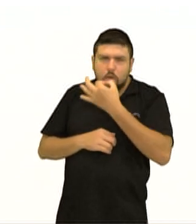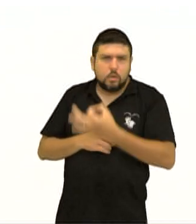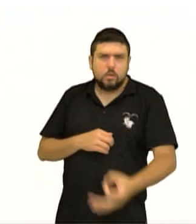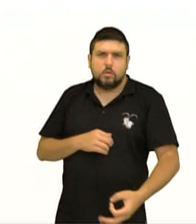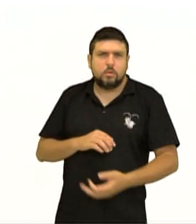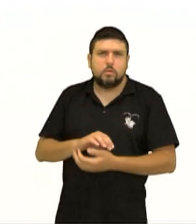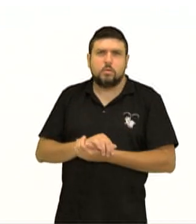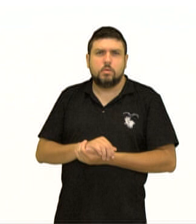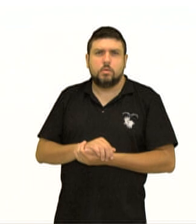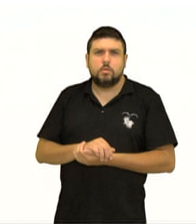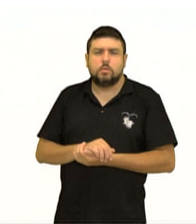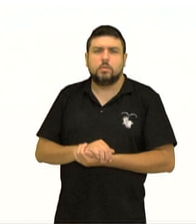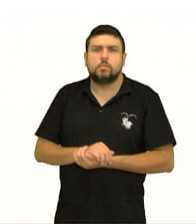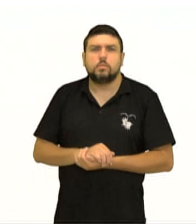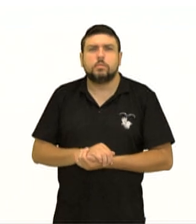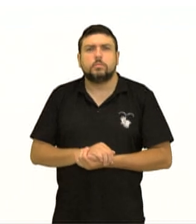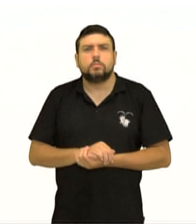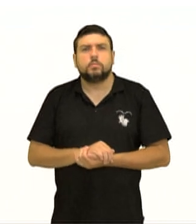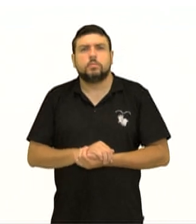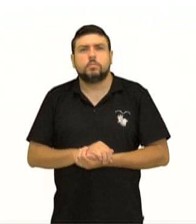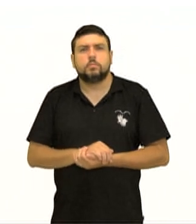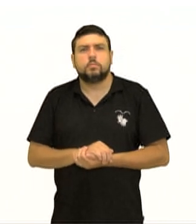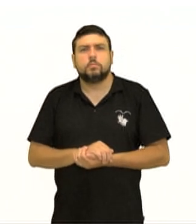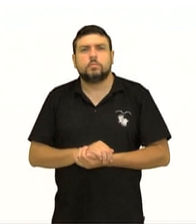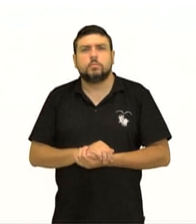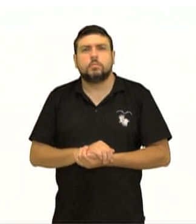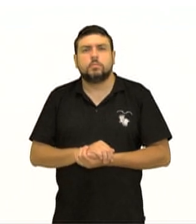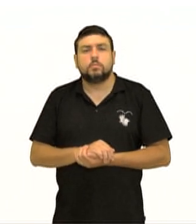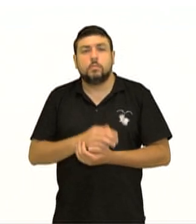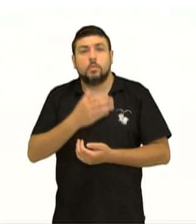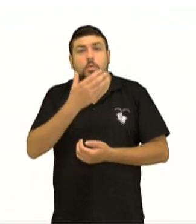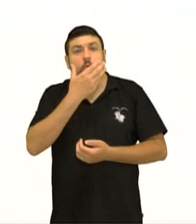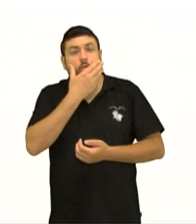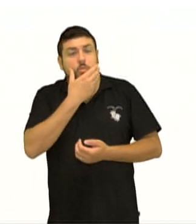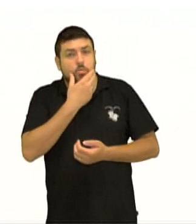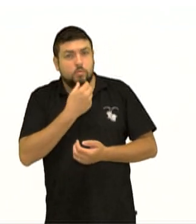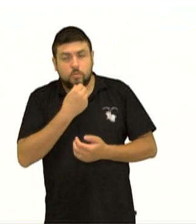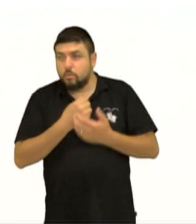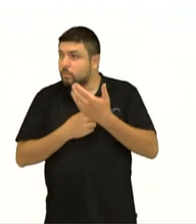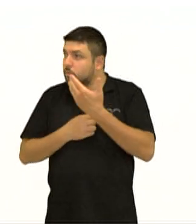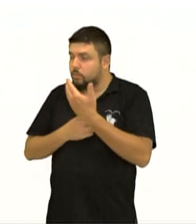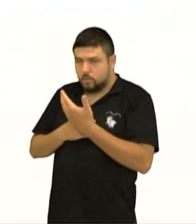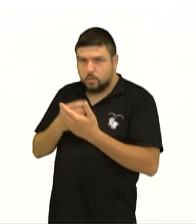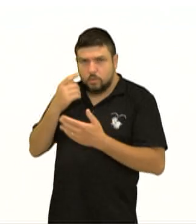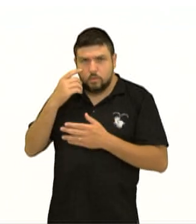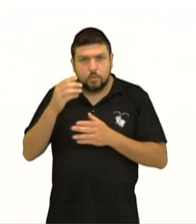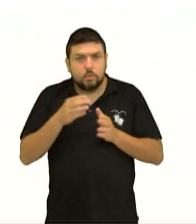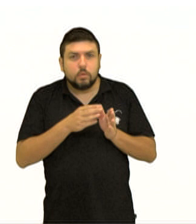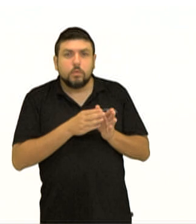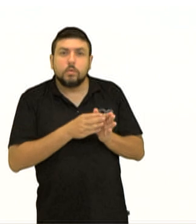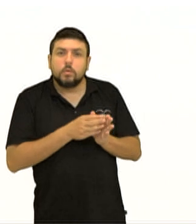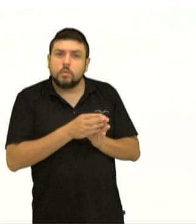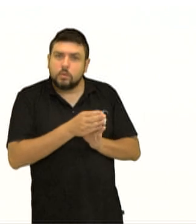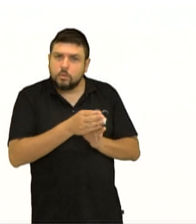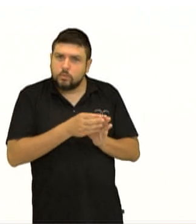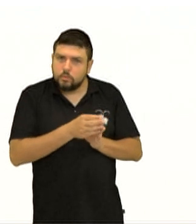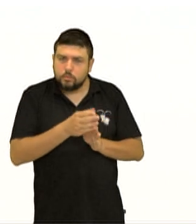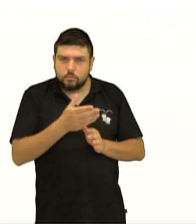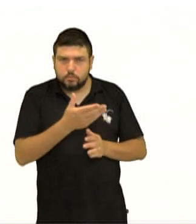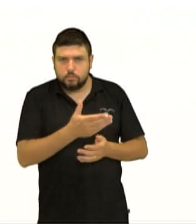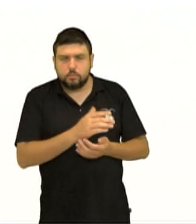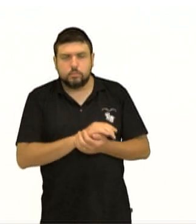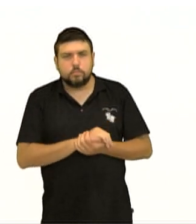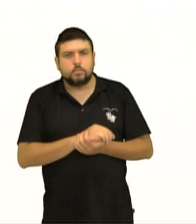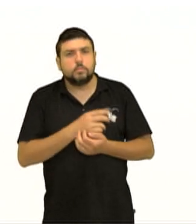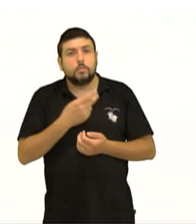dor de cabeça terrível. Daí, o rapaz que aqui está, vem e dá um conselho a ela. Ele